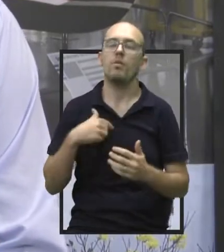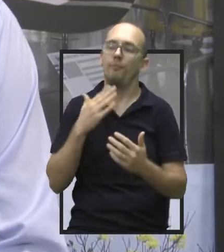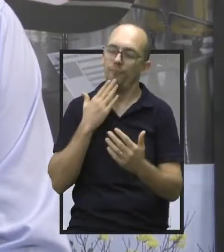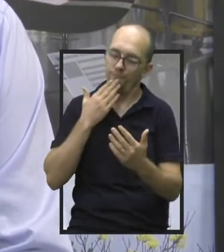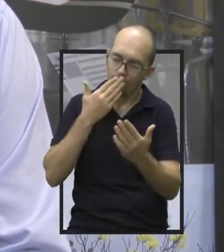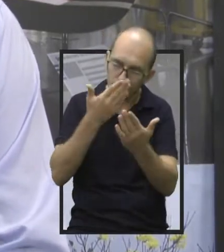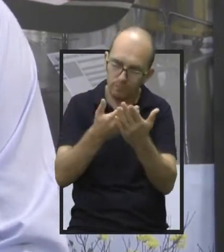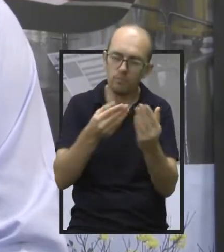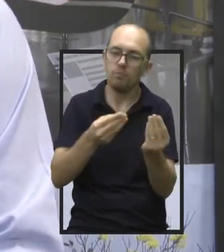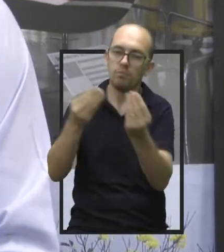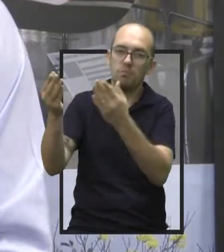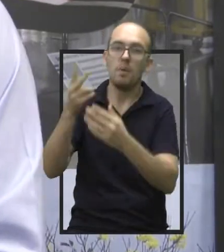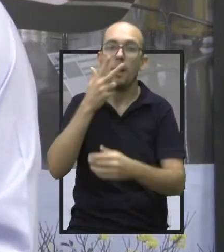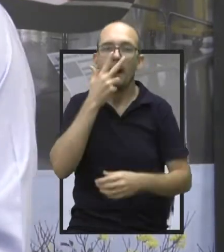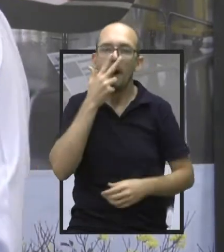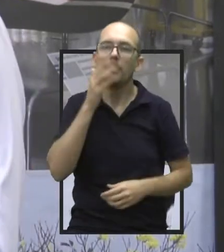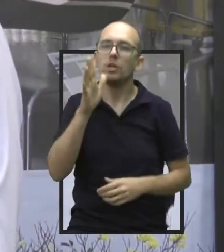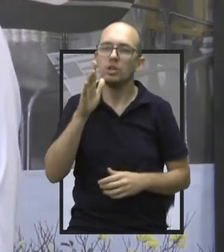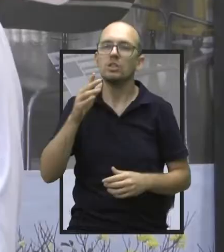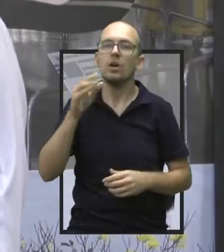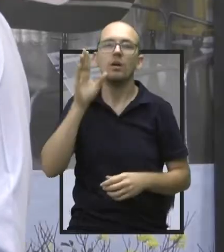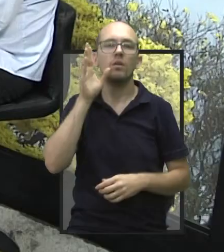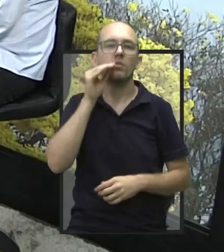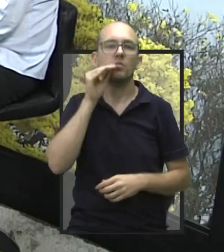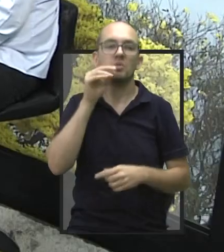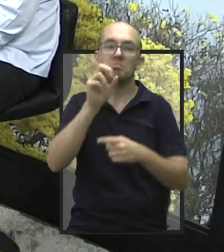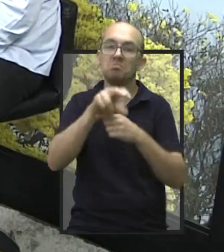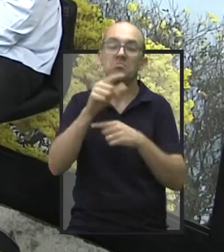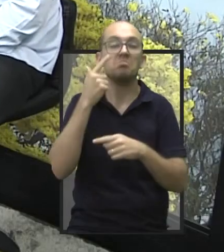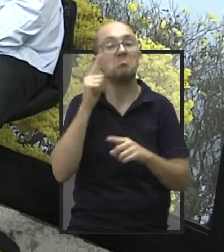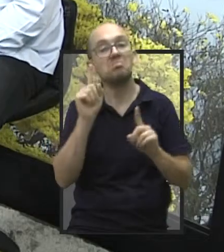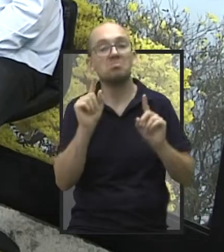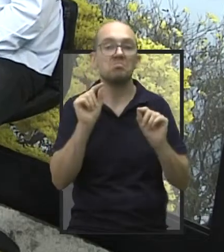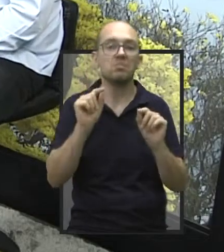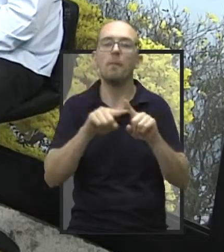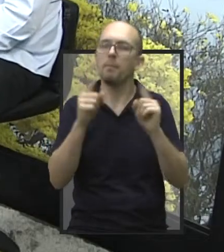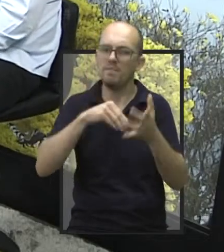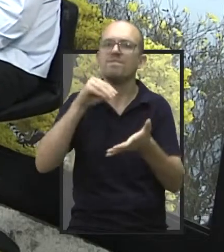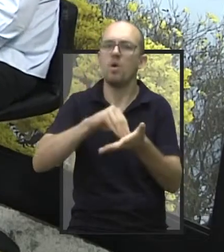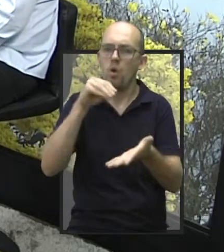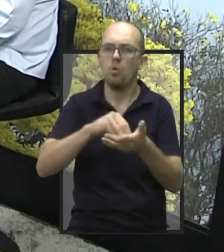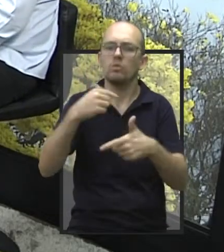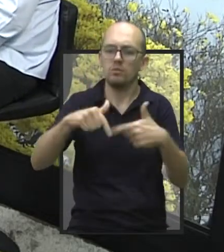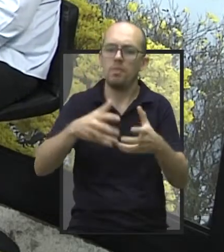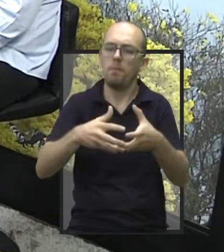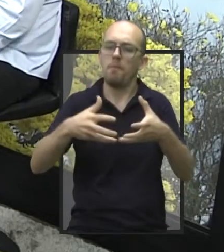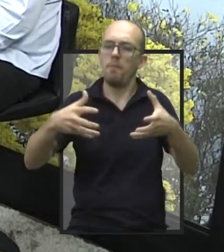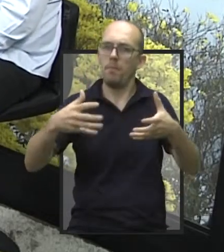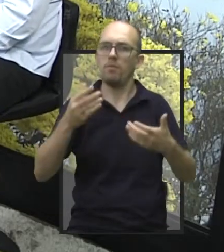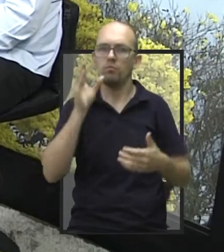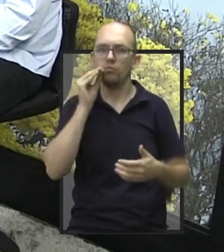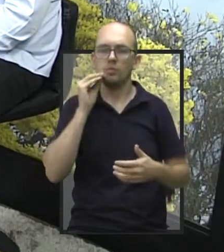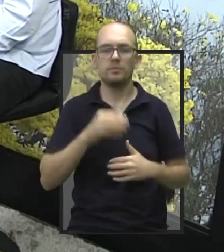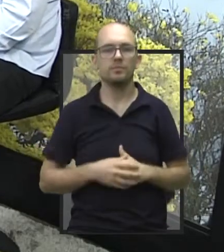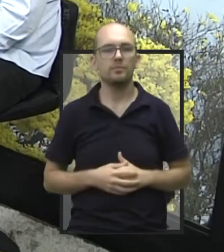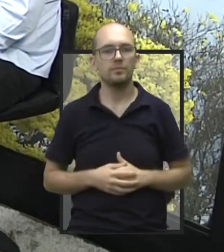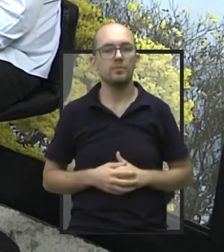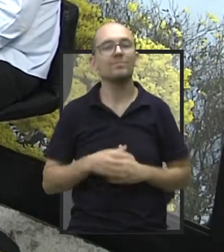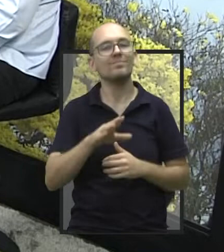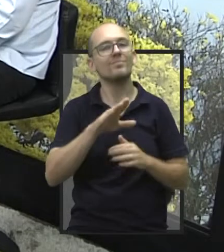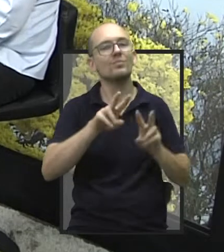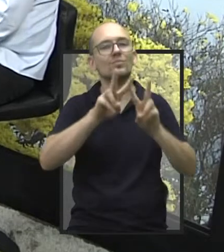ainda está faltando gente para trabalhar. Ô vereador, em relação ao trânsito aqui da nossa cidade, o